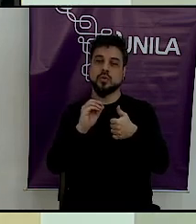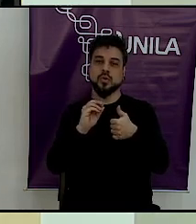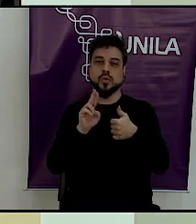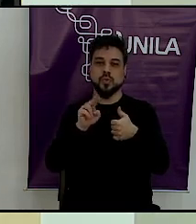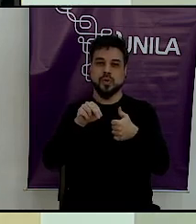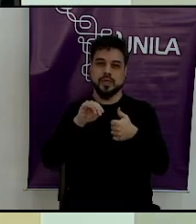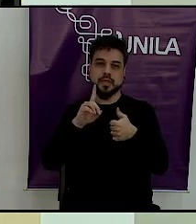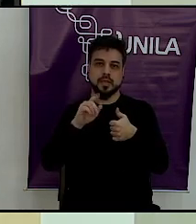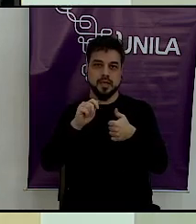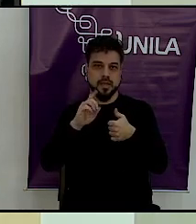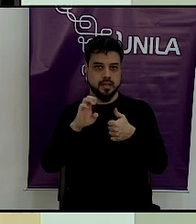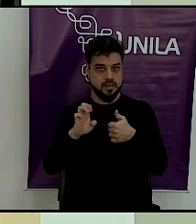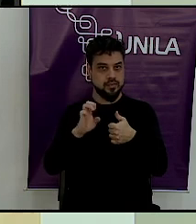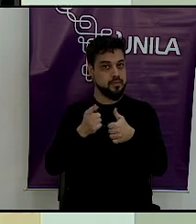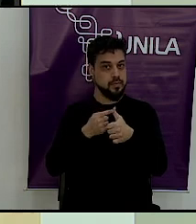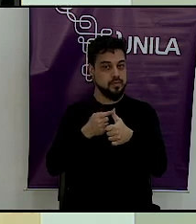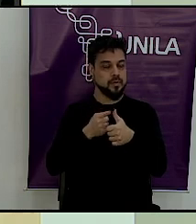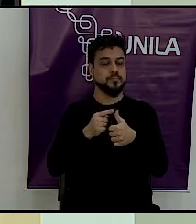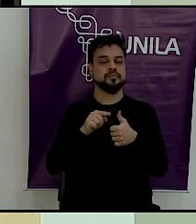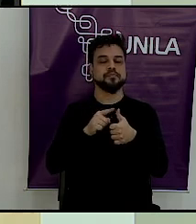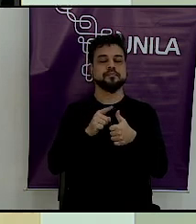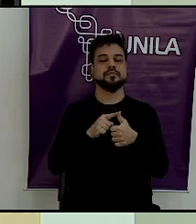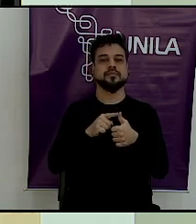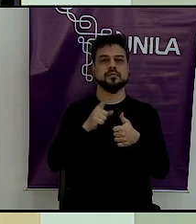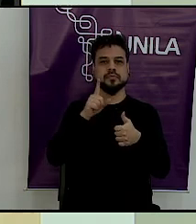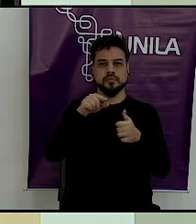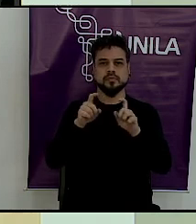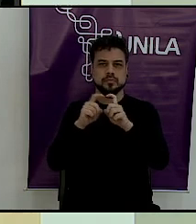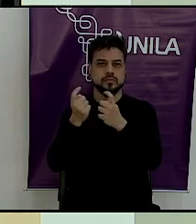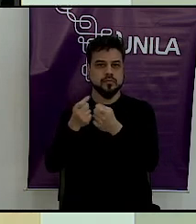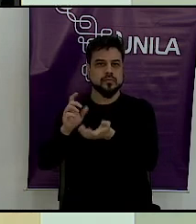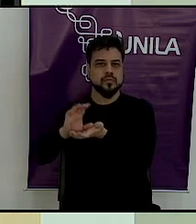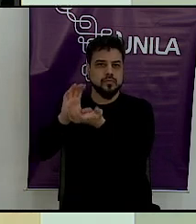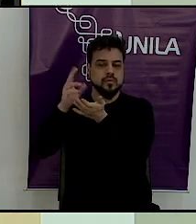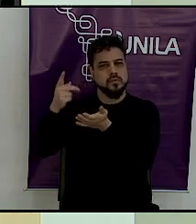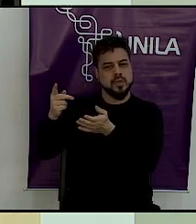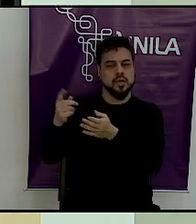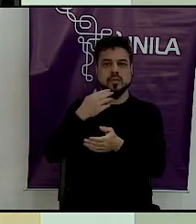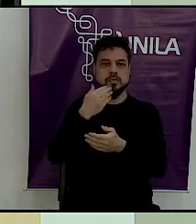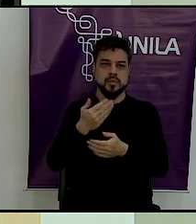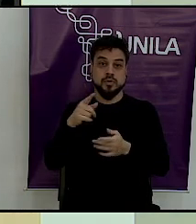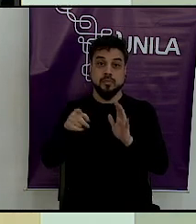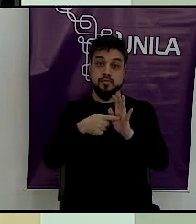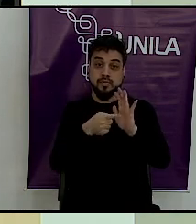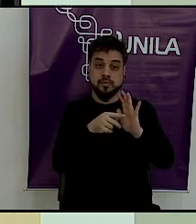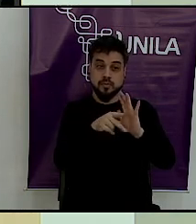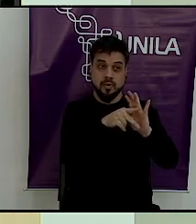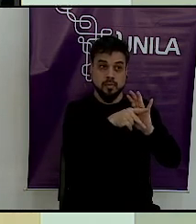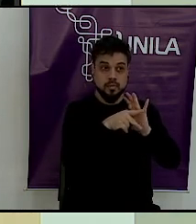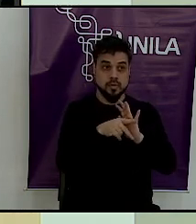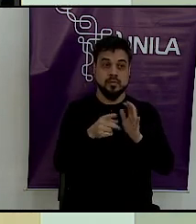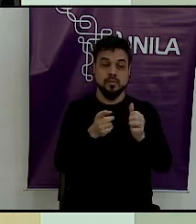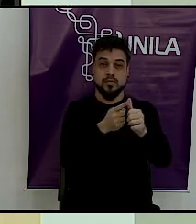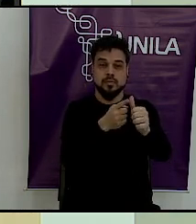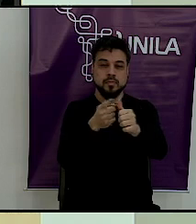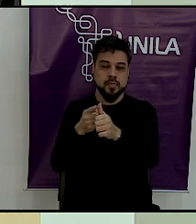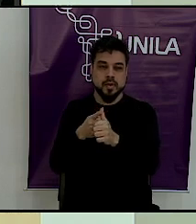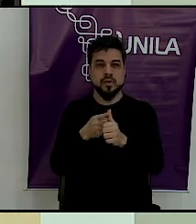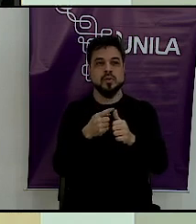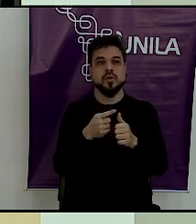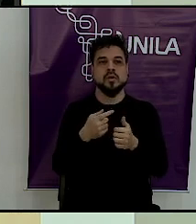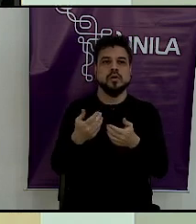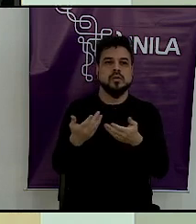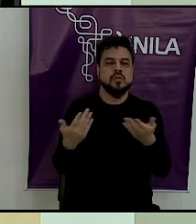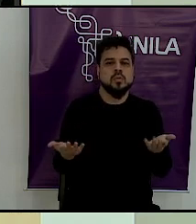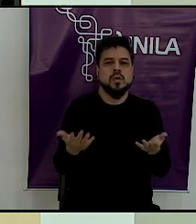da última relatoria do Conselho Universitário, que sugeriu que se fizessem reuniões com as macro-unidades para se compreender as